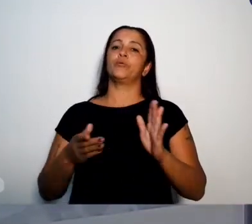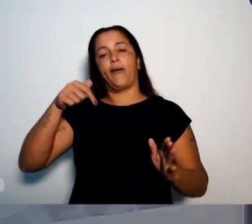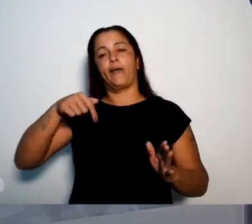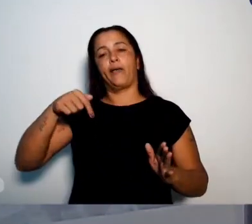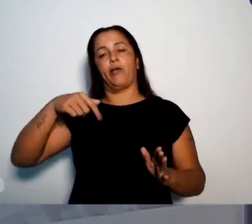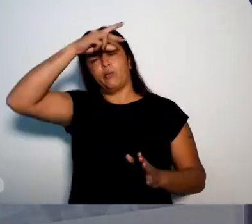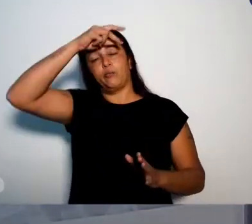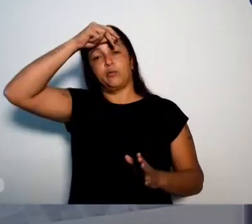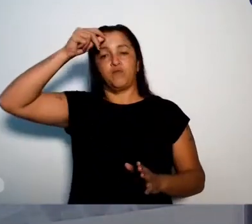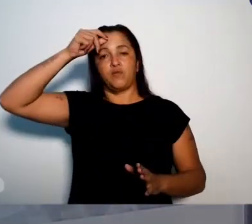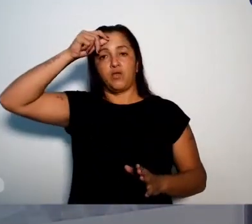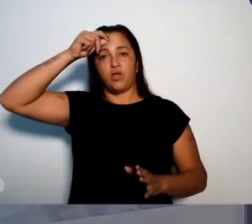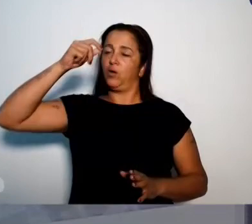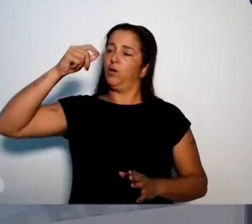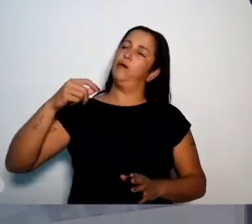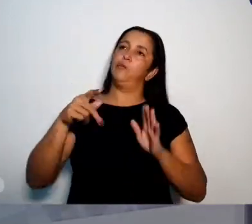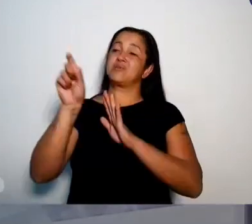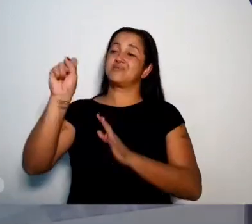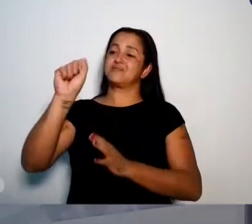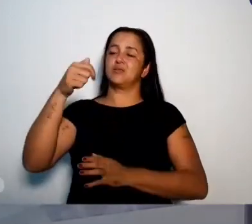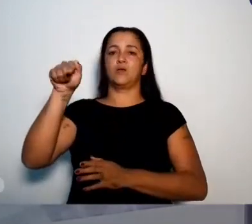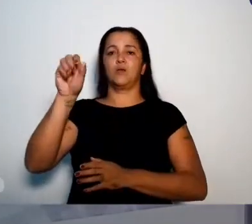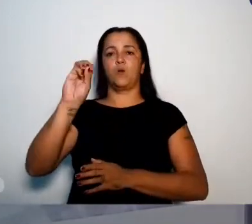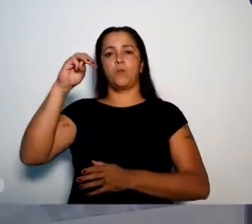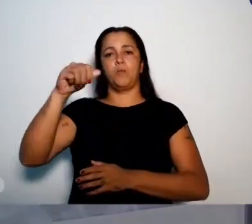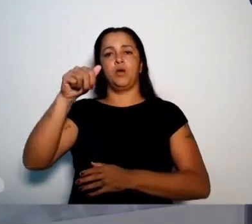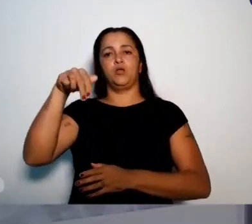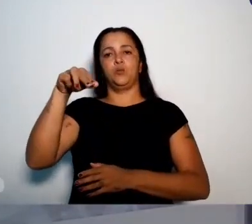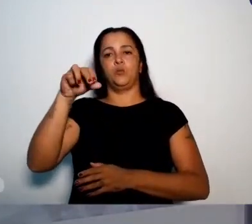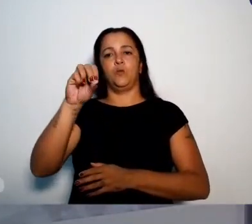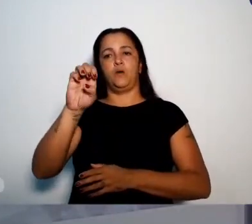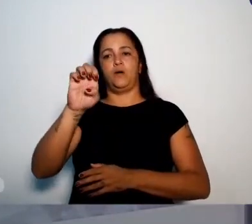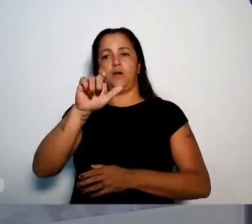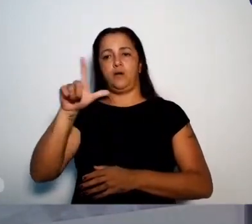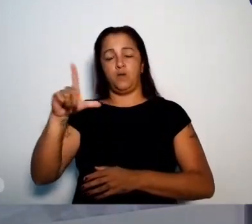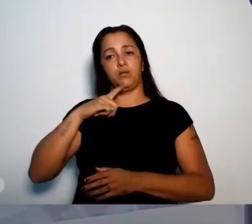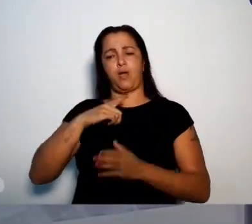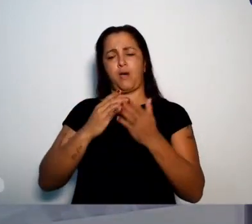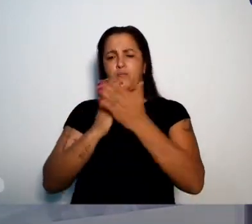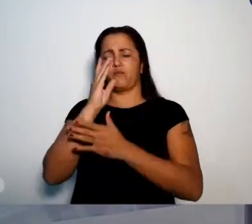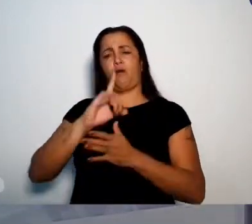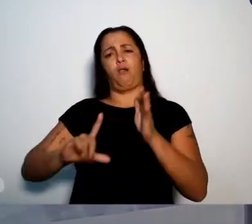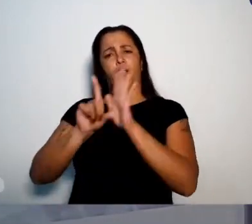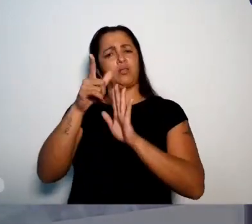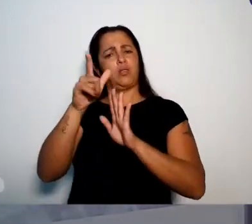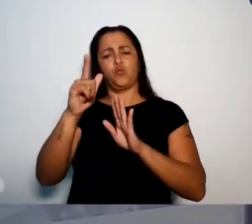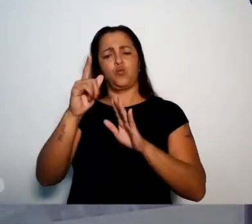São Manuel. Aprovou a lei, deu inconstitucional. O que, que ela voltou lá? Eu liguei lá hoje.